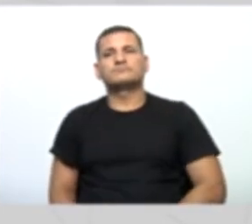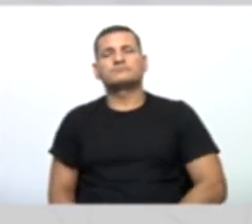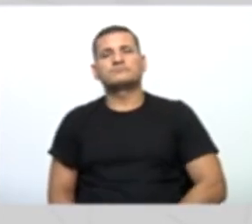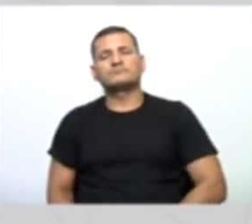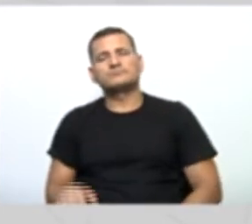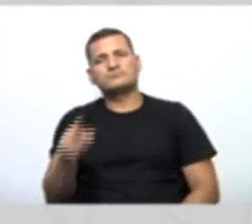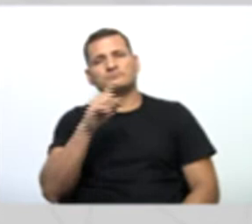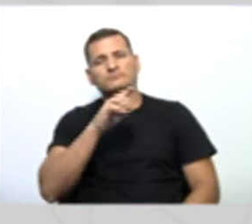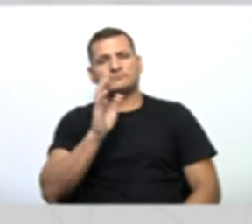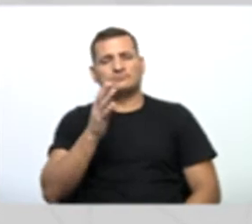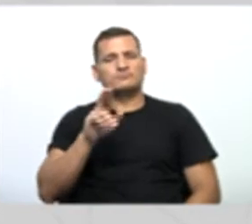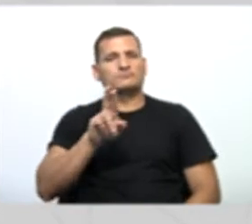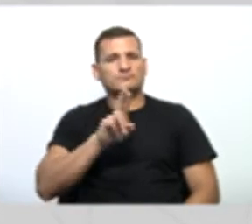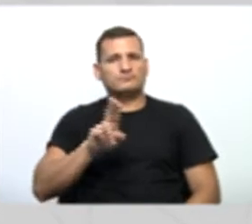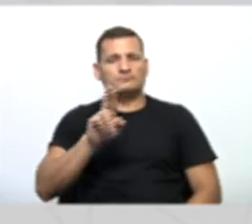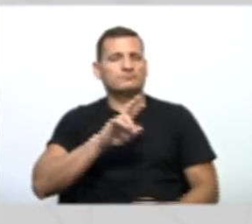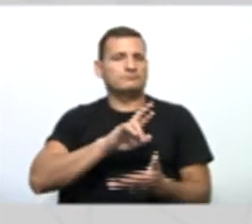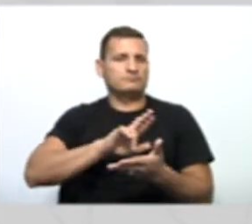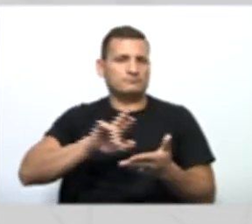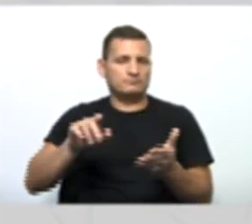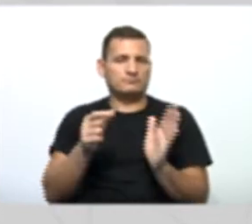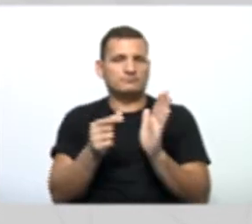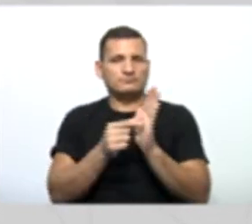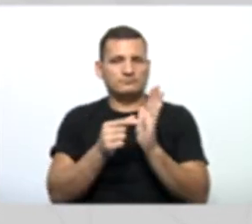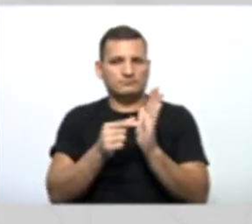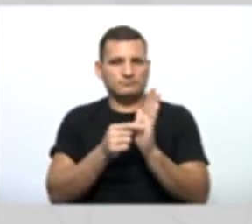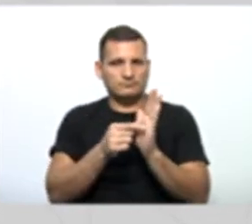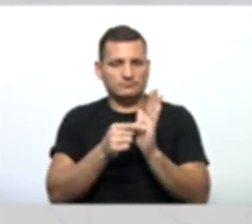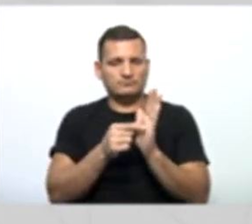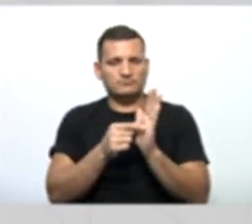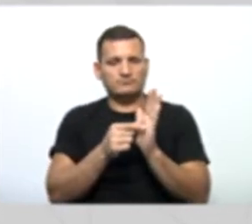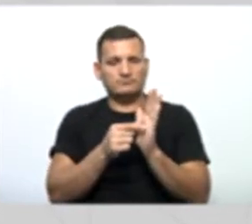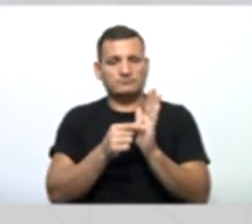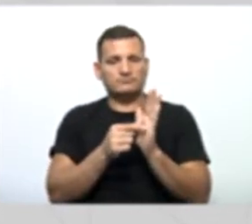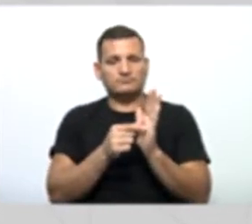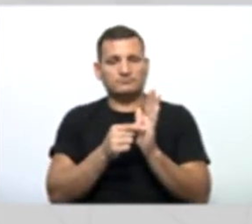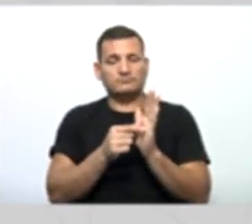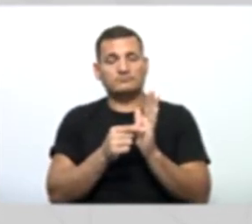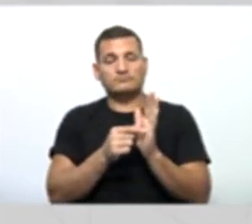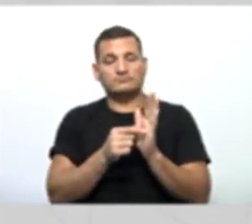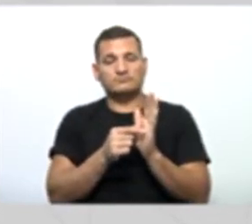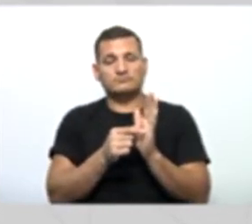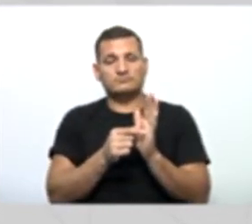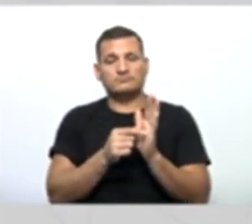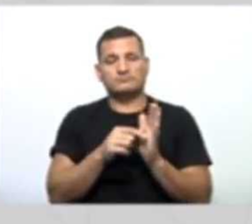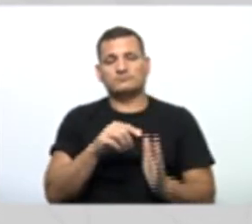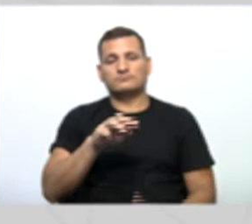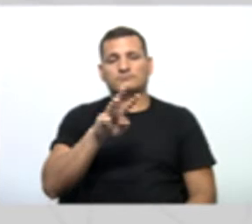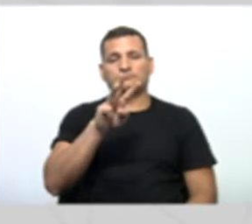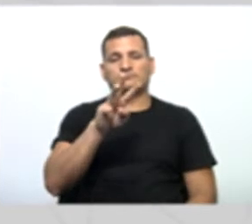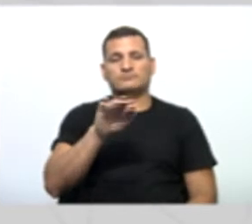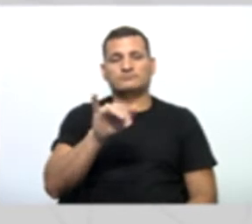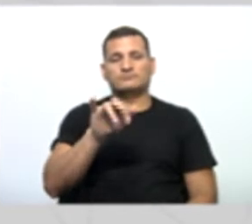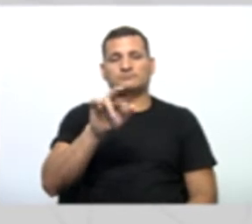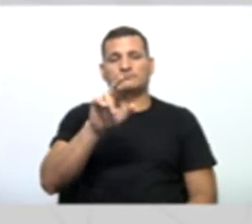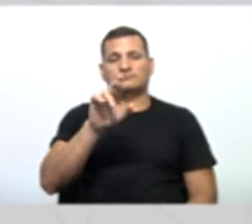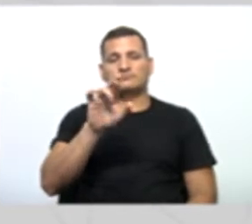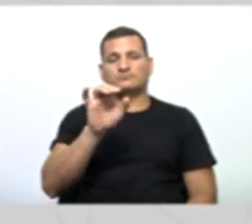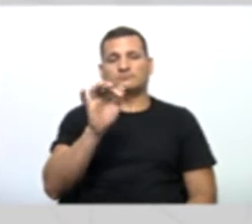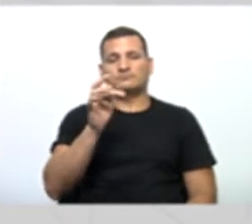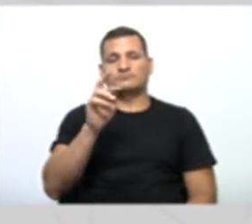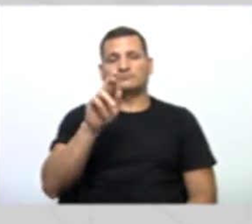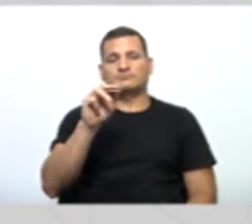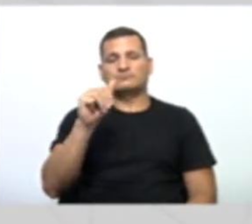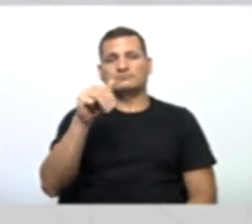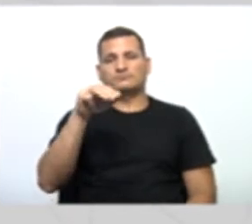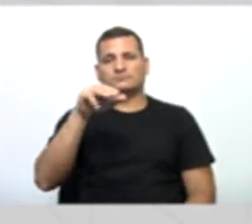já utilizam várias ferramentas, né? Então assim, essa daqui é mais uma. O wireframe, no caso, é um